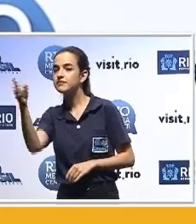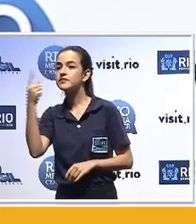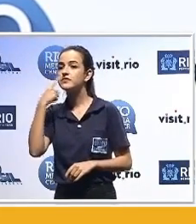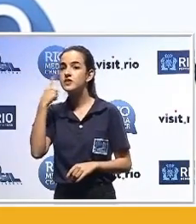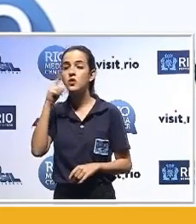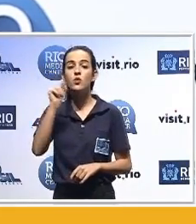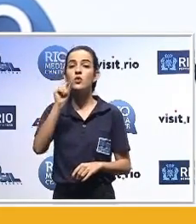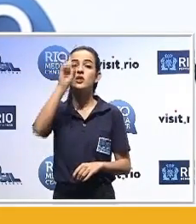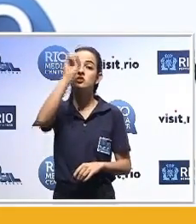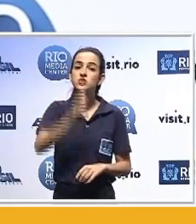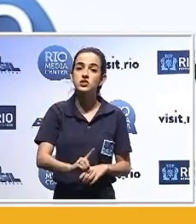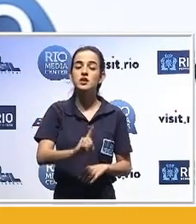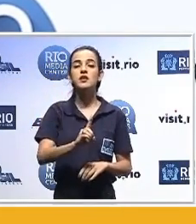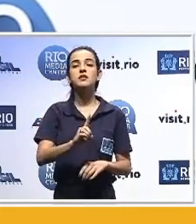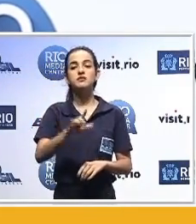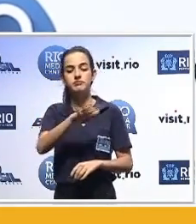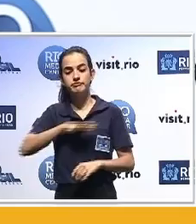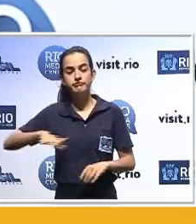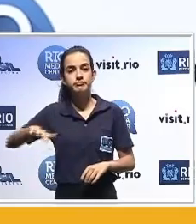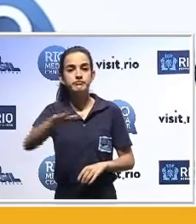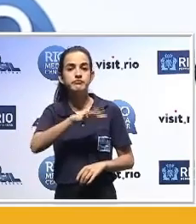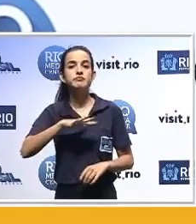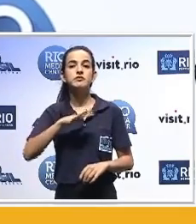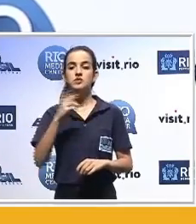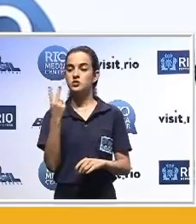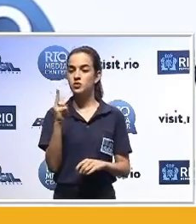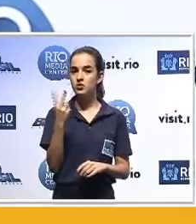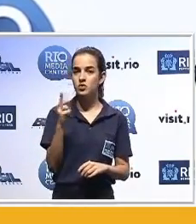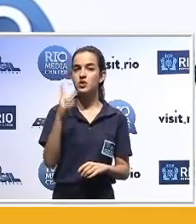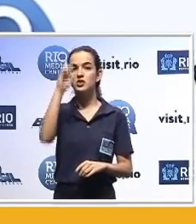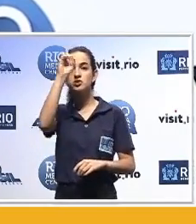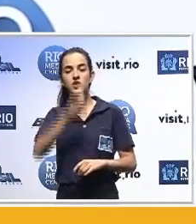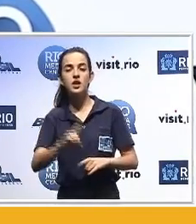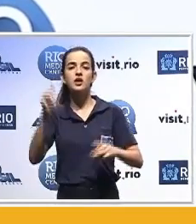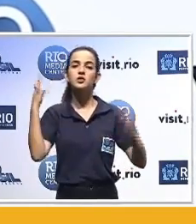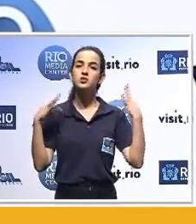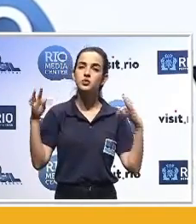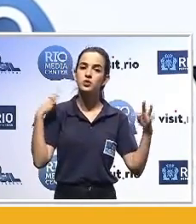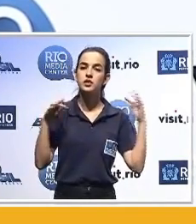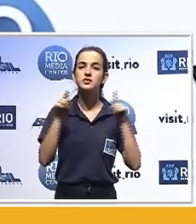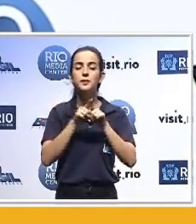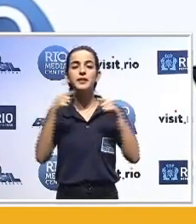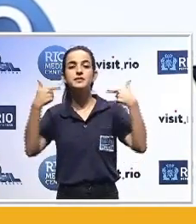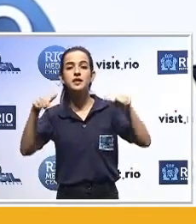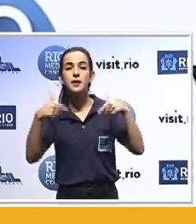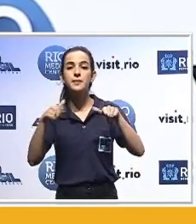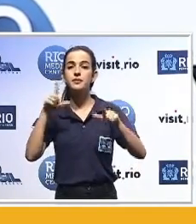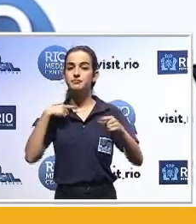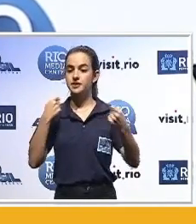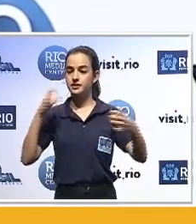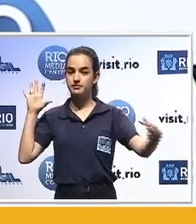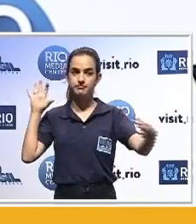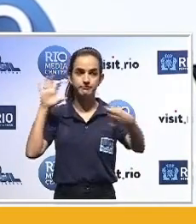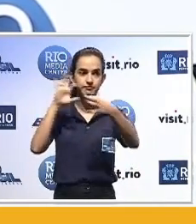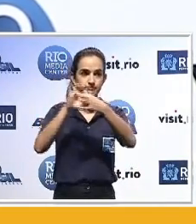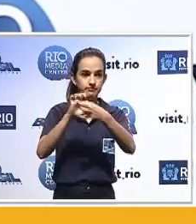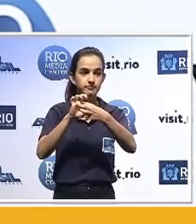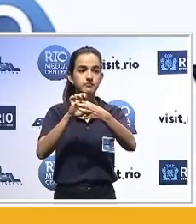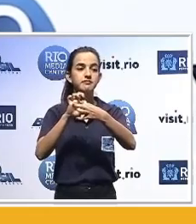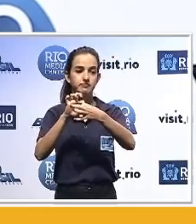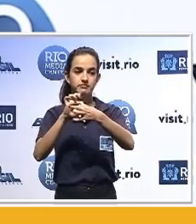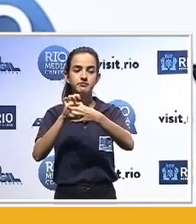direito e esse mercado, essas duas coisas. E aí vem uma lógica de compatibilização do